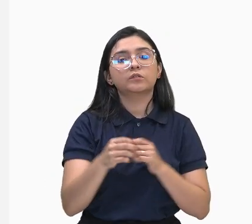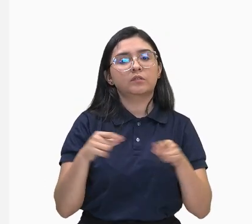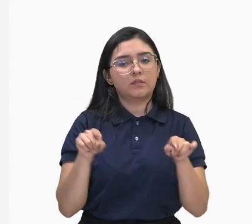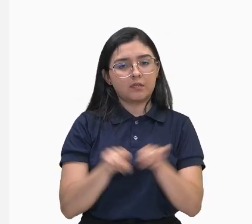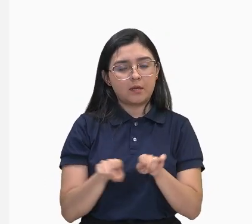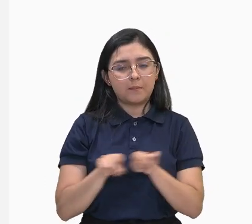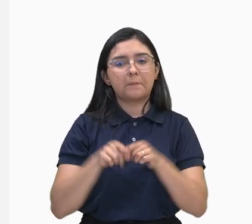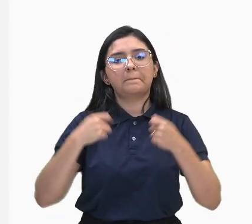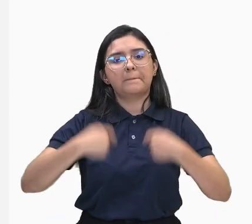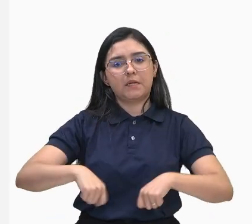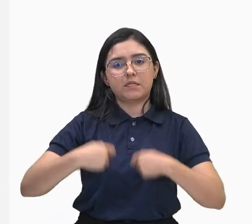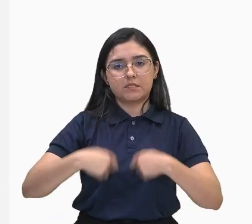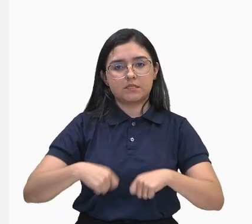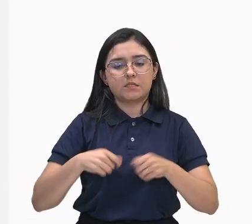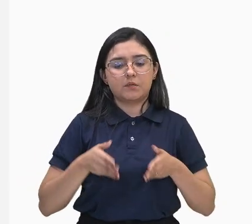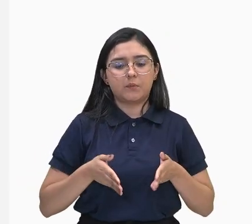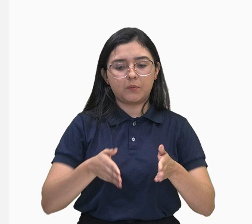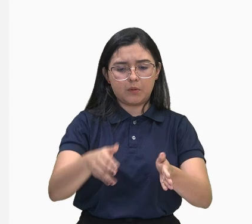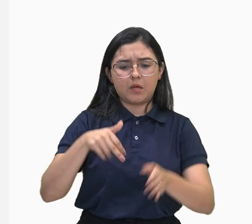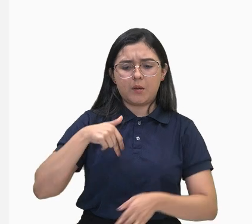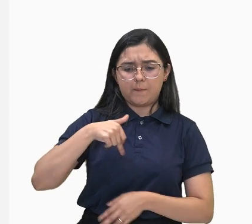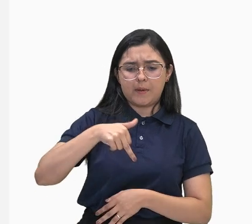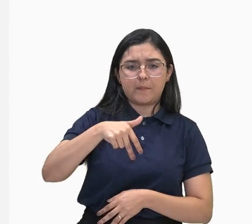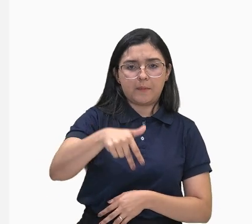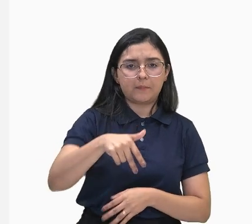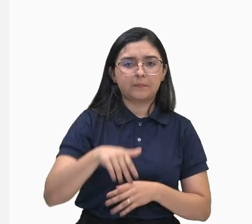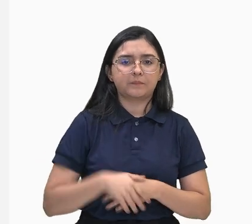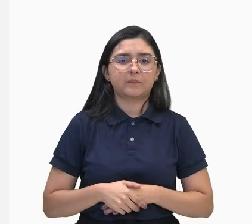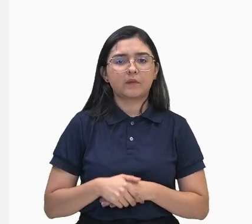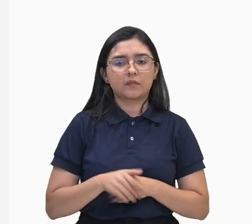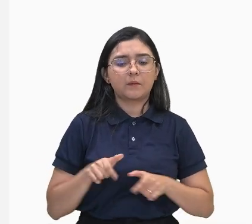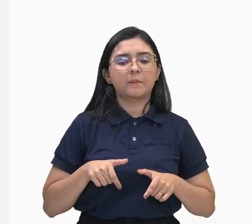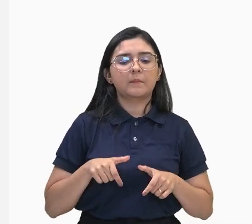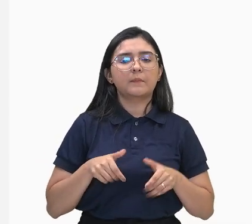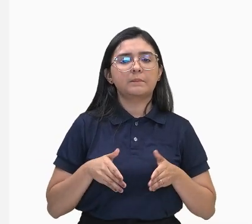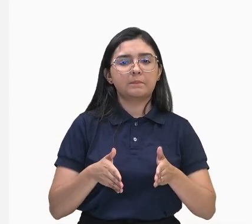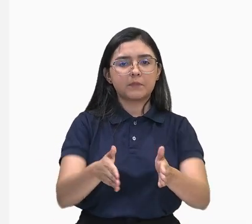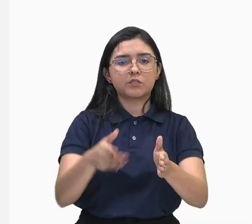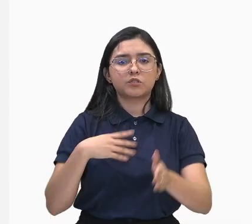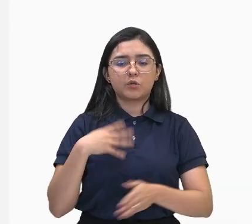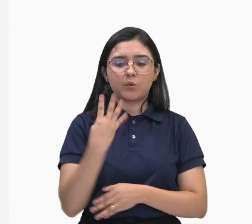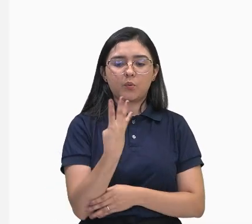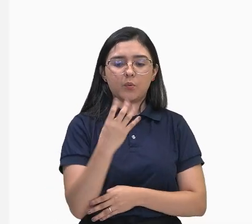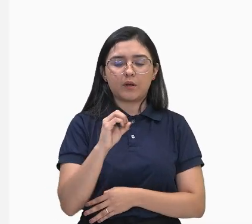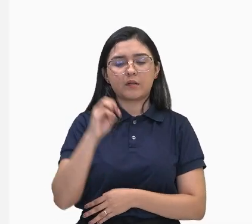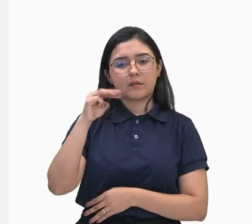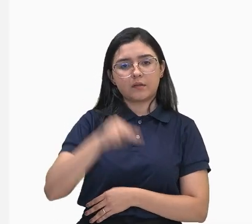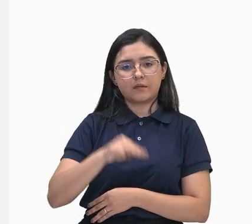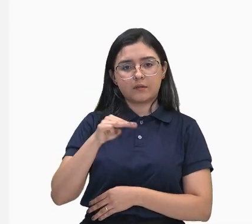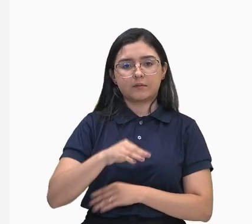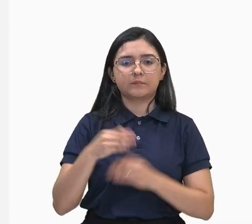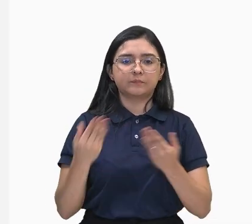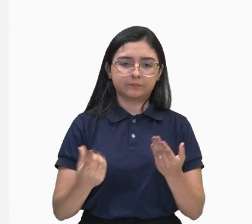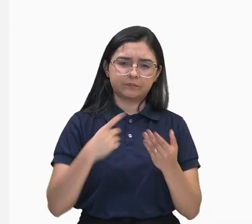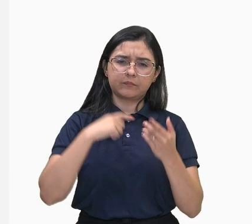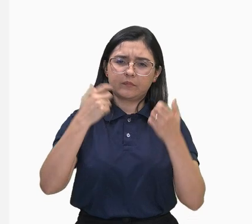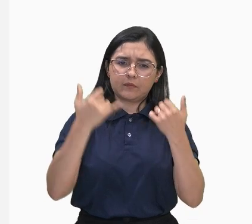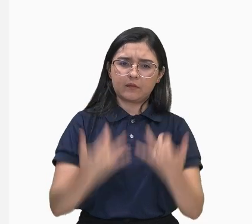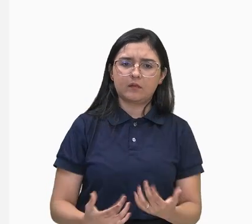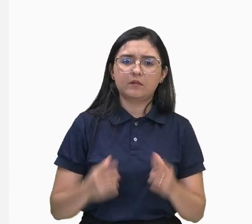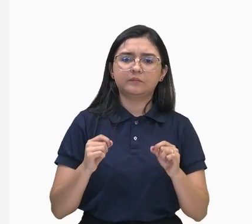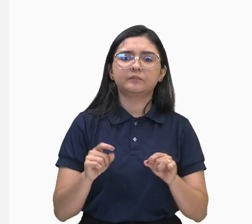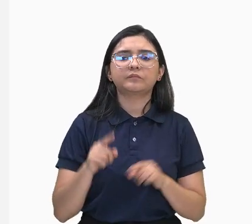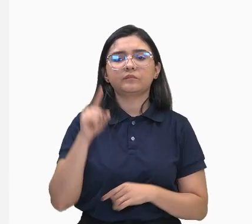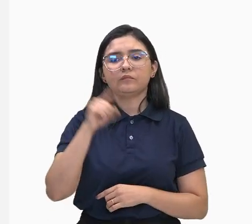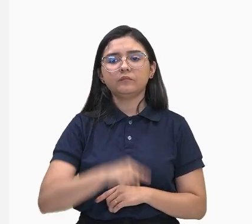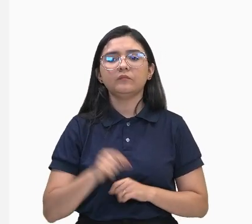impulso nessa pista de 40 metros. E aí, para a gente ter aí uma definição mais específica, ele é uma